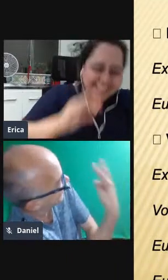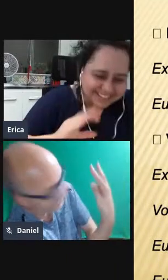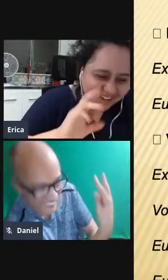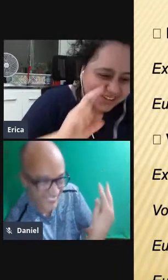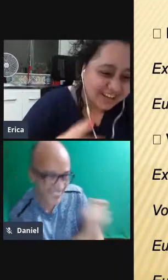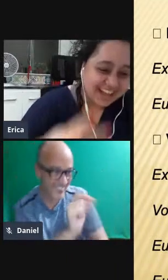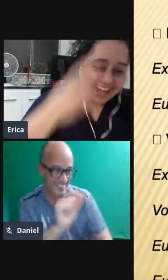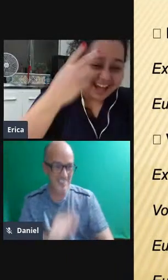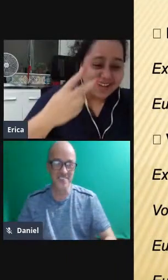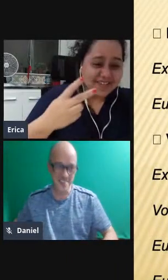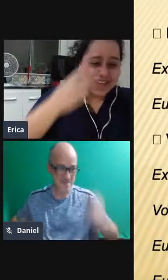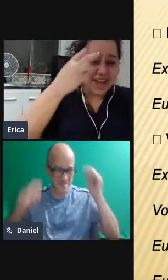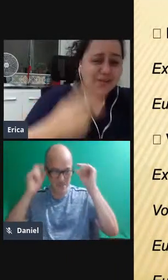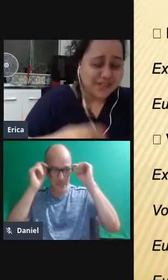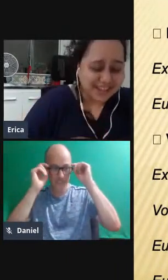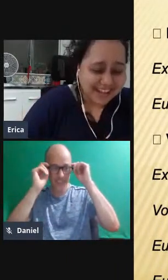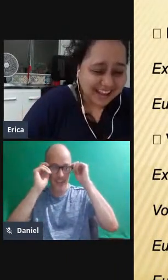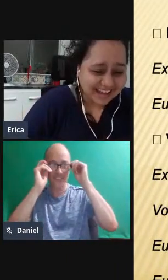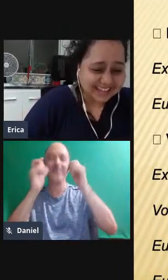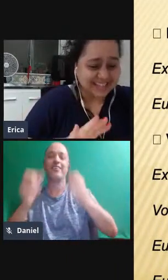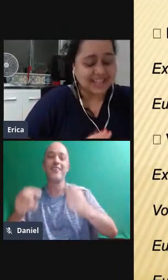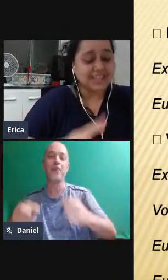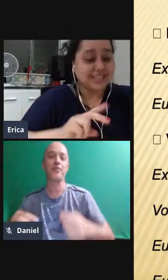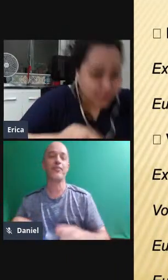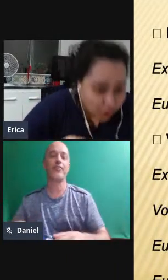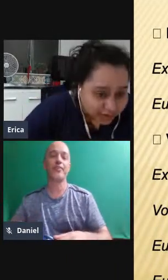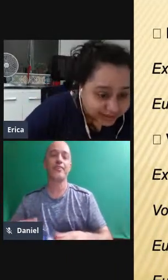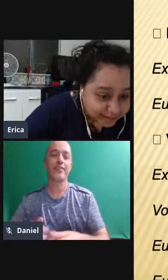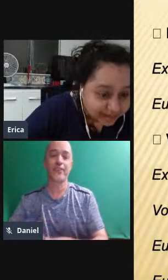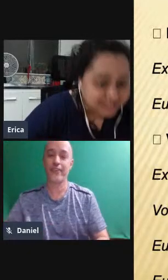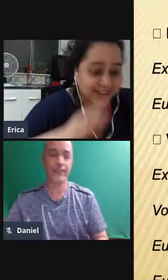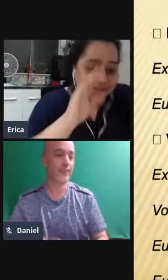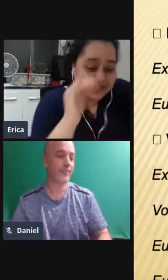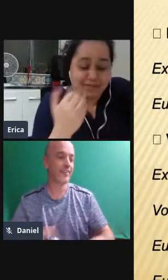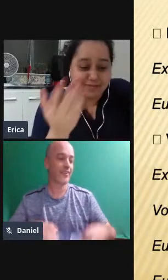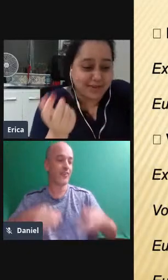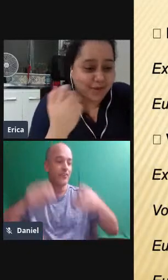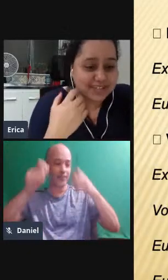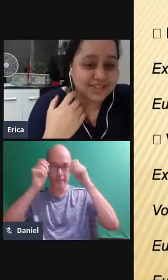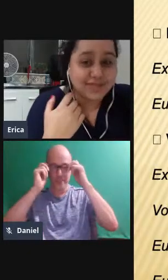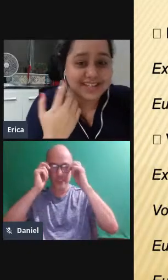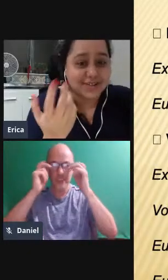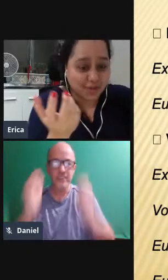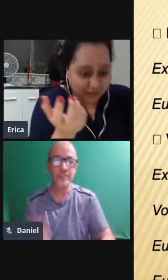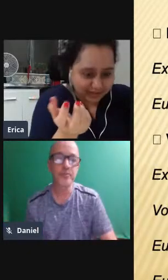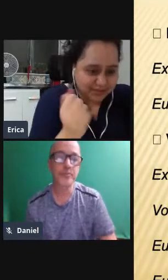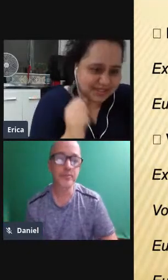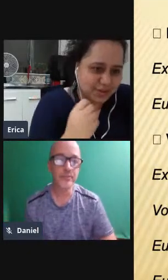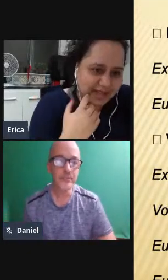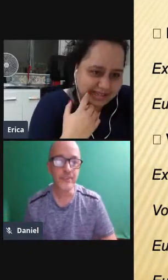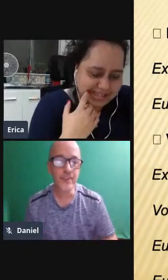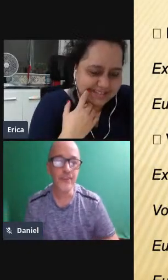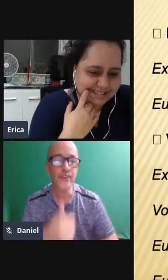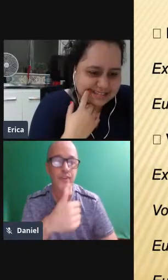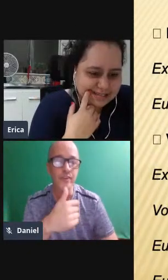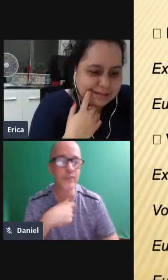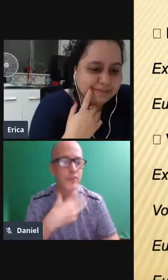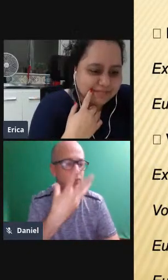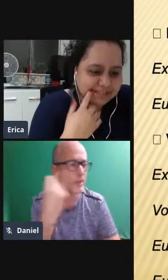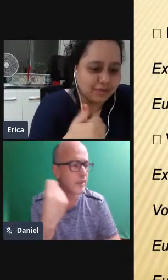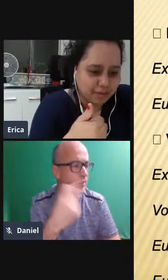Eu tô tentando olhar. Ele tá estranhou de eu ter abaixado assim para ver como se estivesse resolvendo no celular, né,